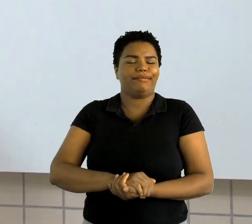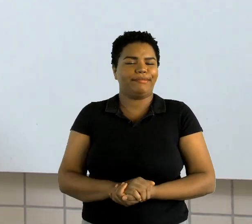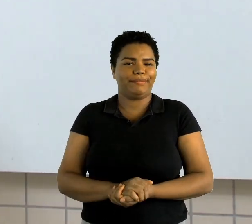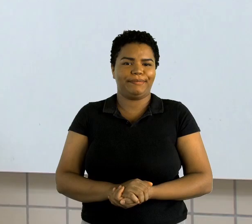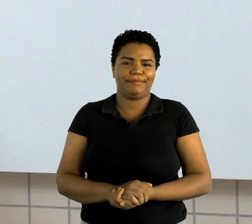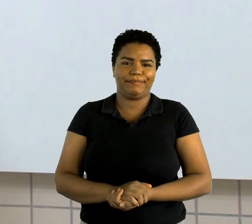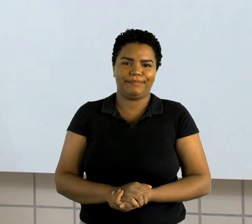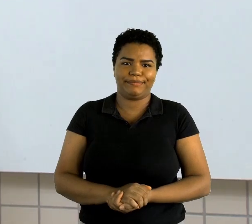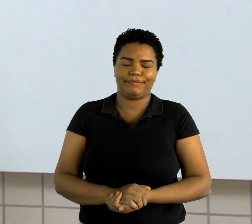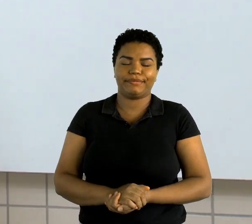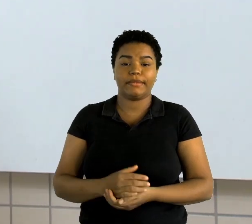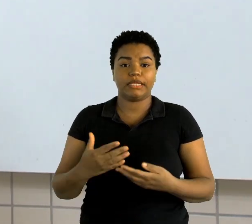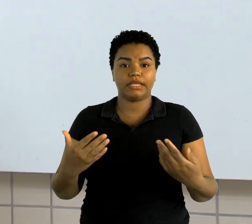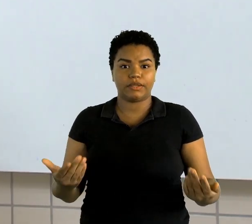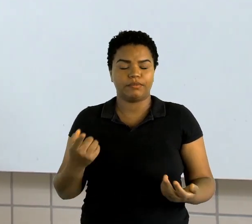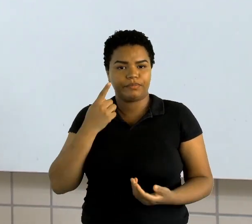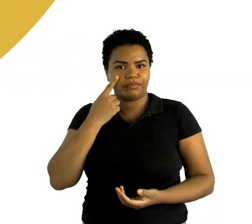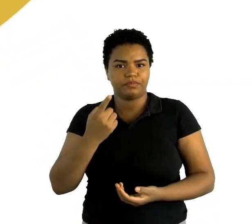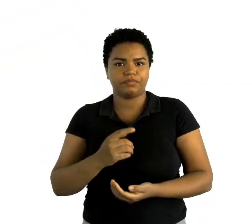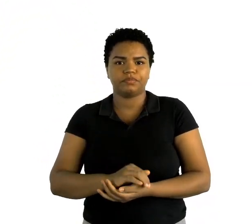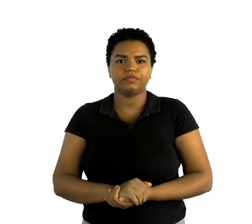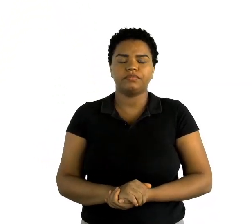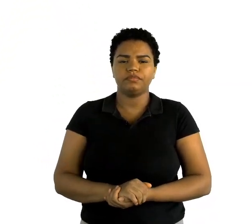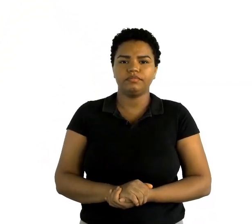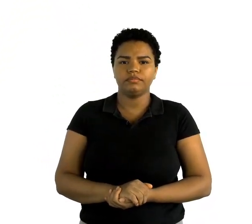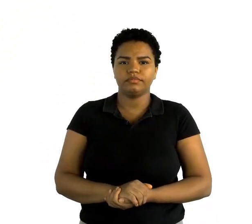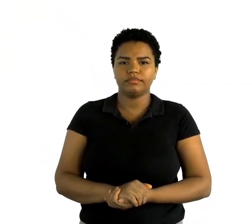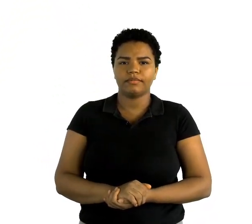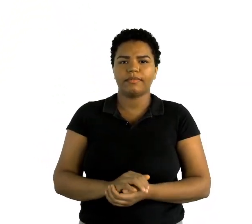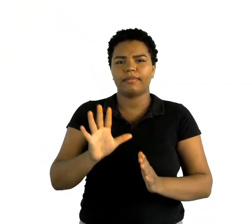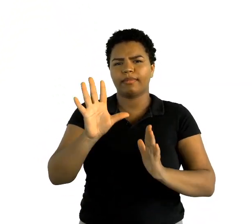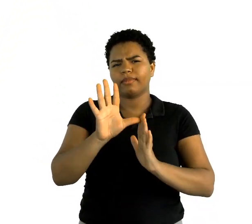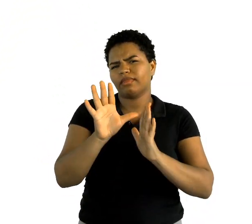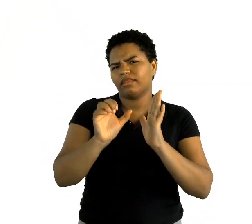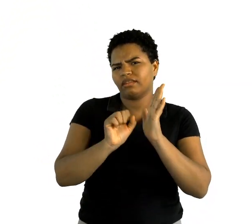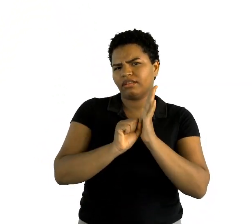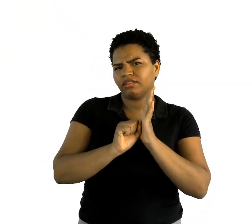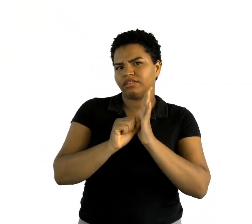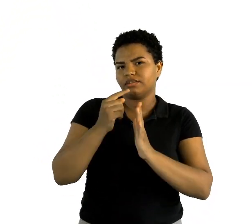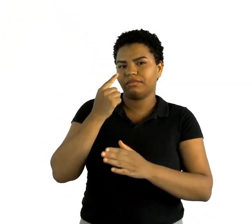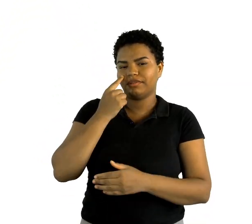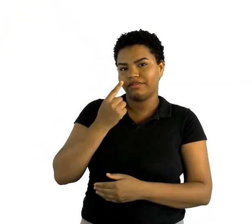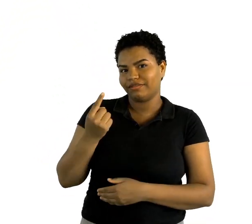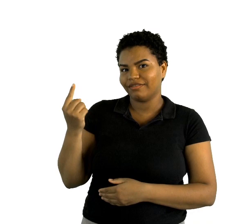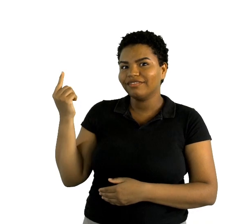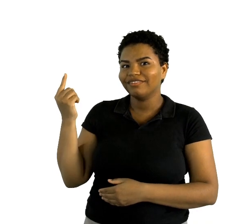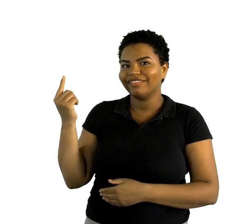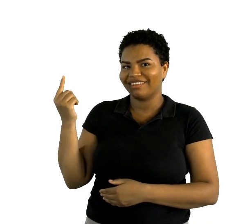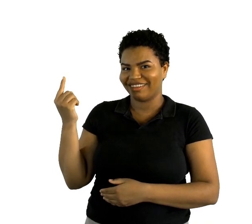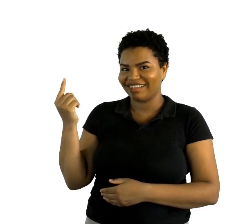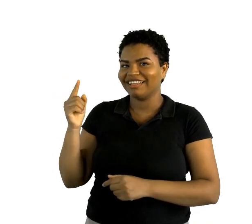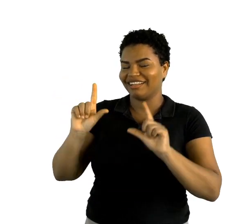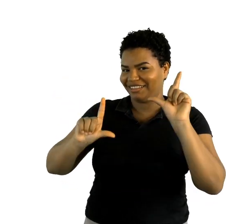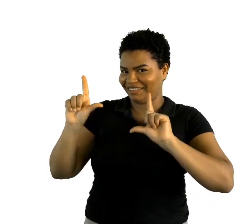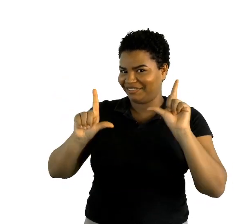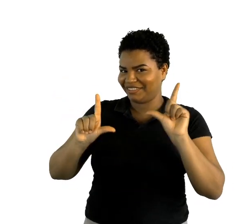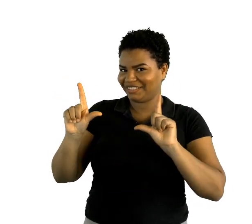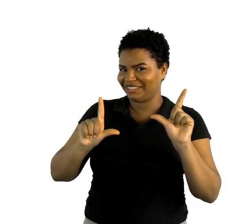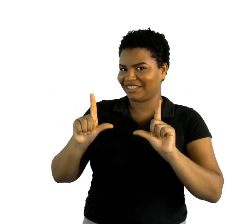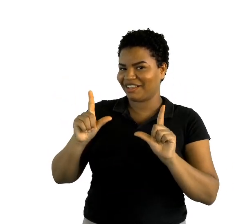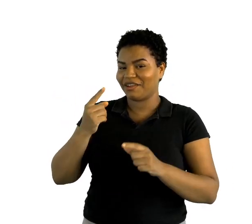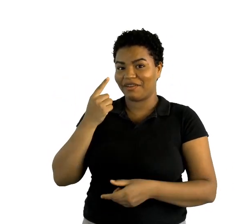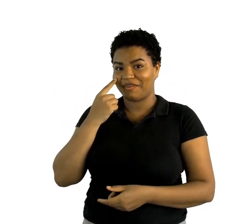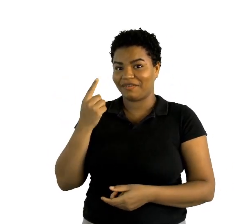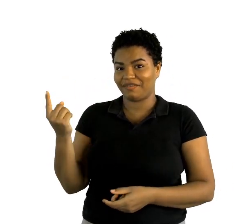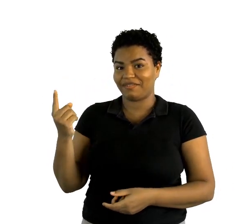Aí veja bem, vocês veem muito esses símbolozinhos na tela, na televisão, né? Do tempo